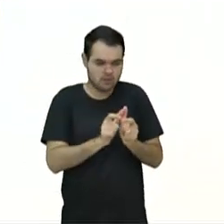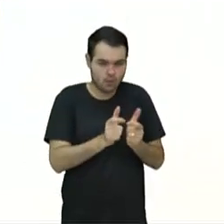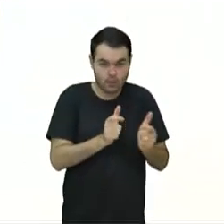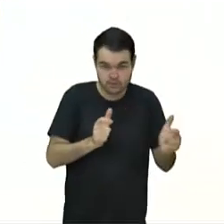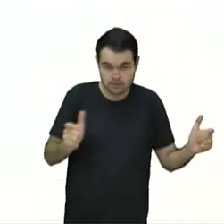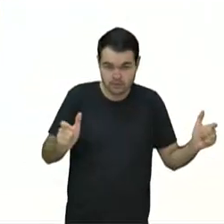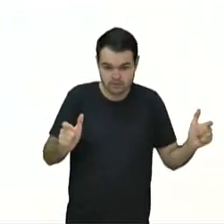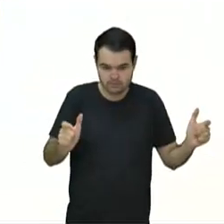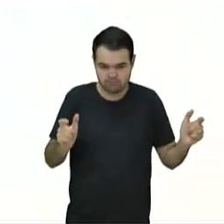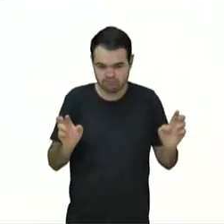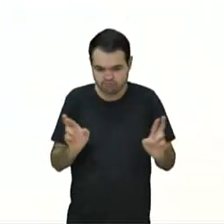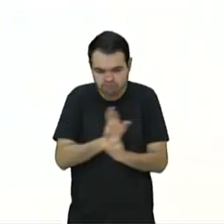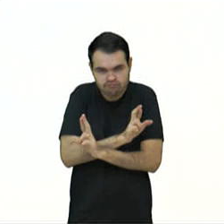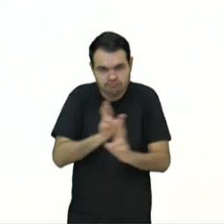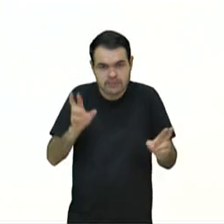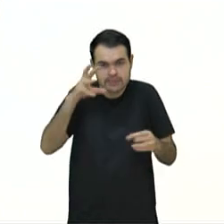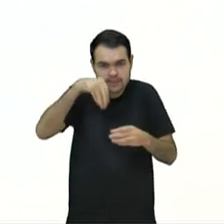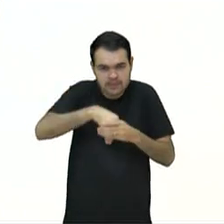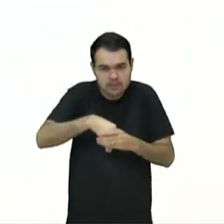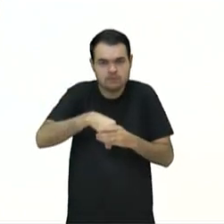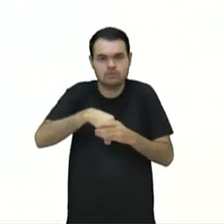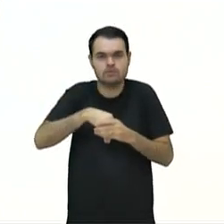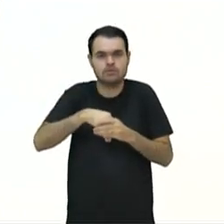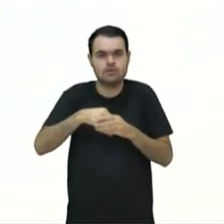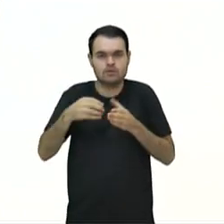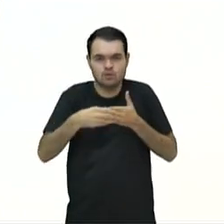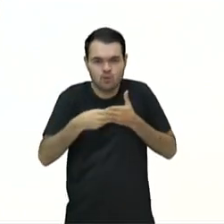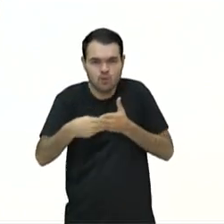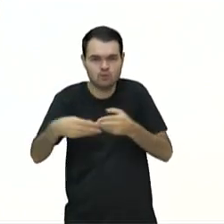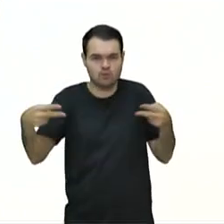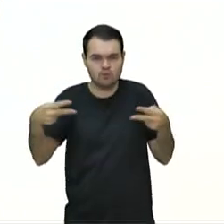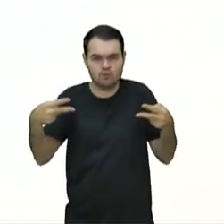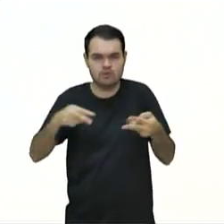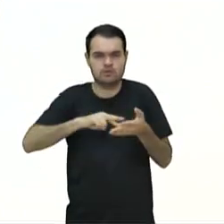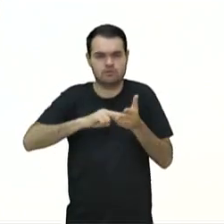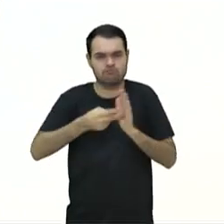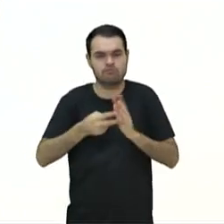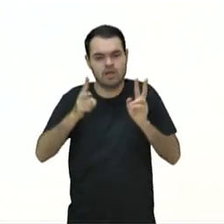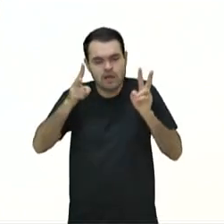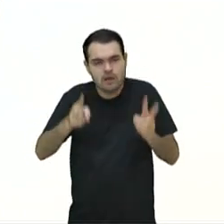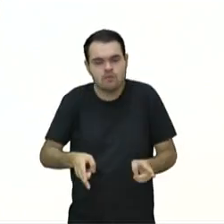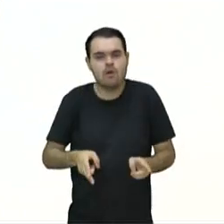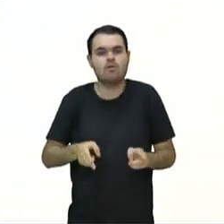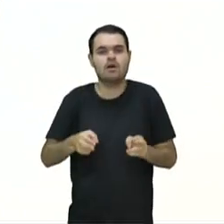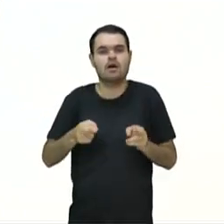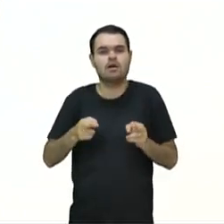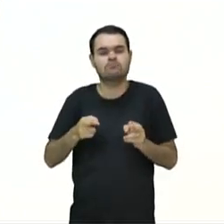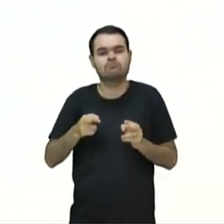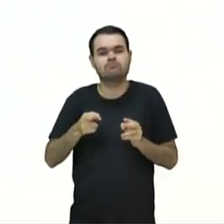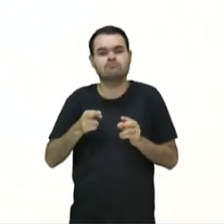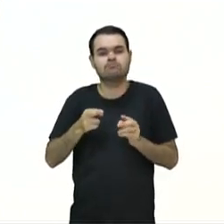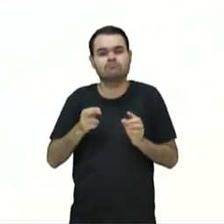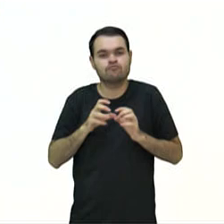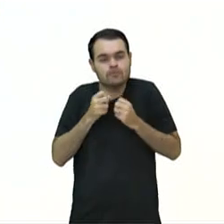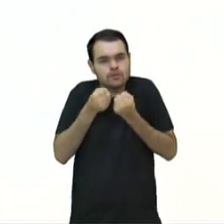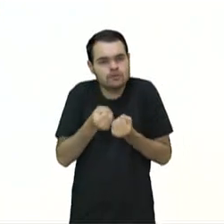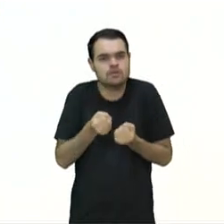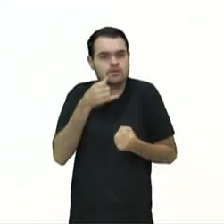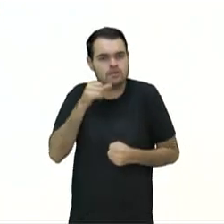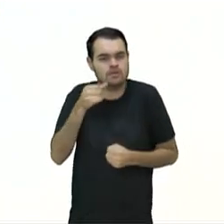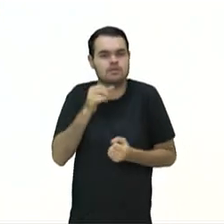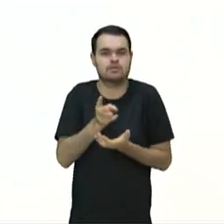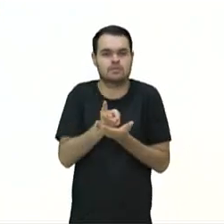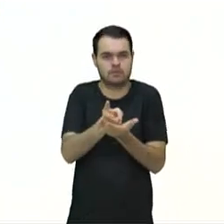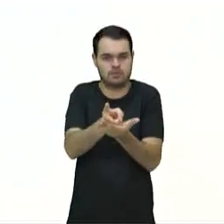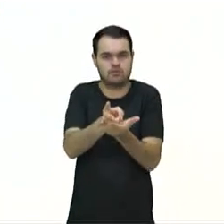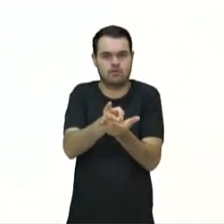elétrica em um condutor é igual à resistência elétrica desse condutor, cujo valor se mantém